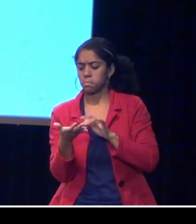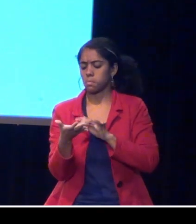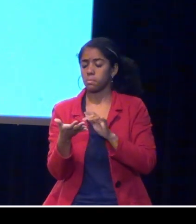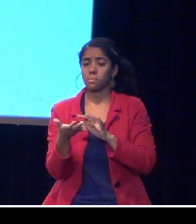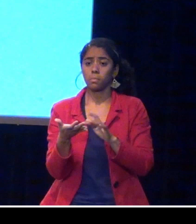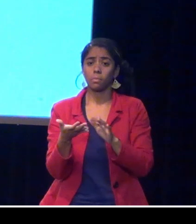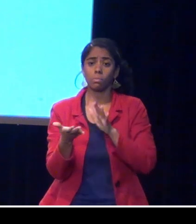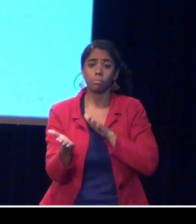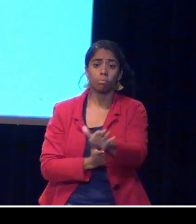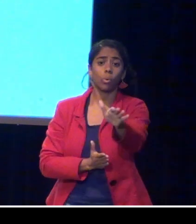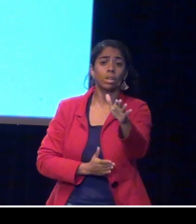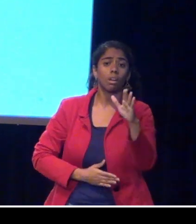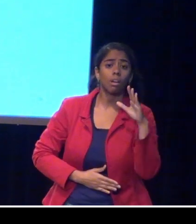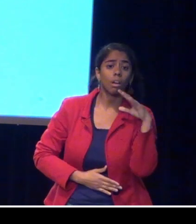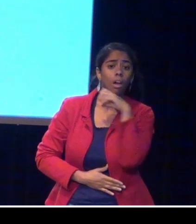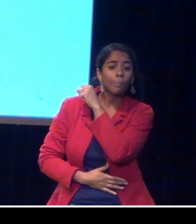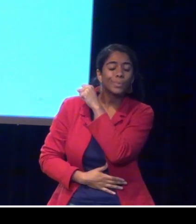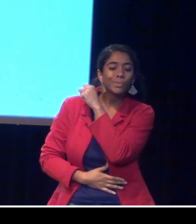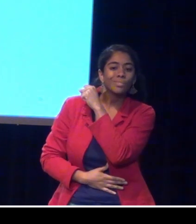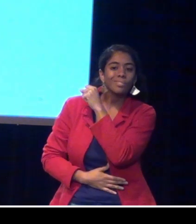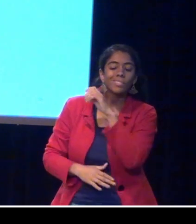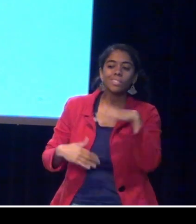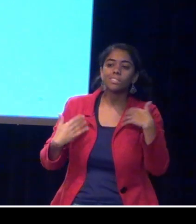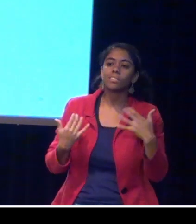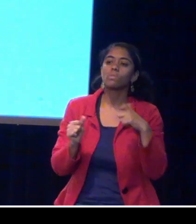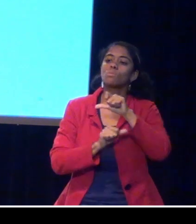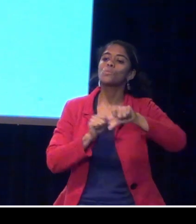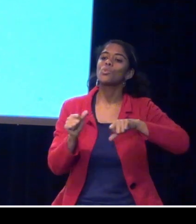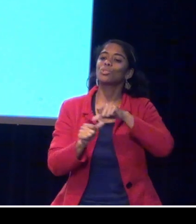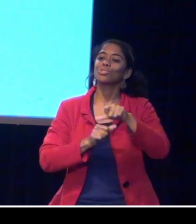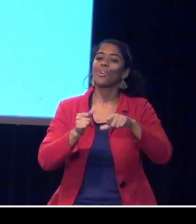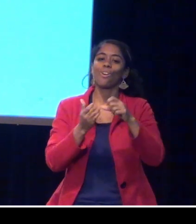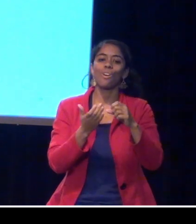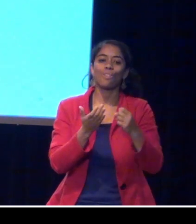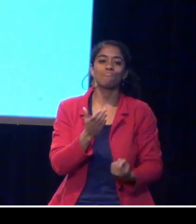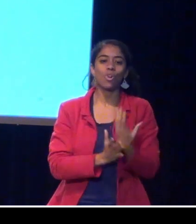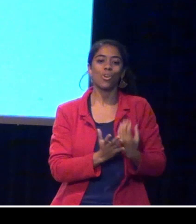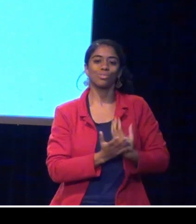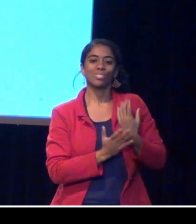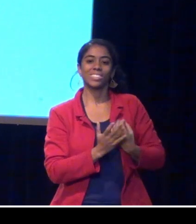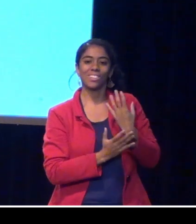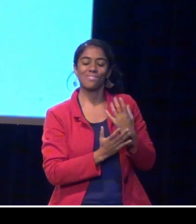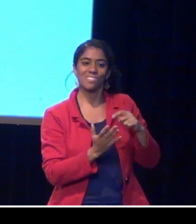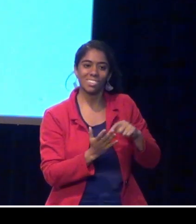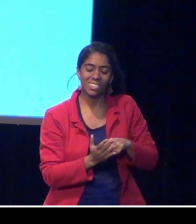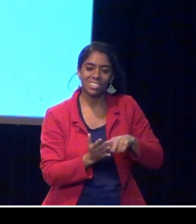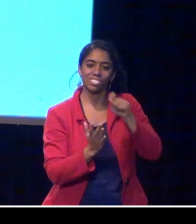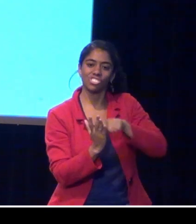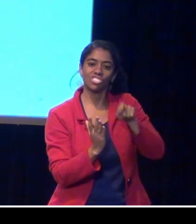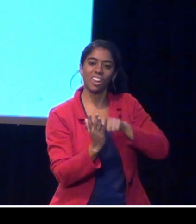estrutura de produção de uma escrita, né, dessa comunicação,